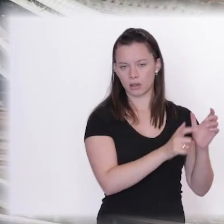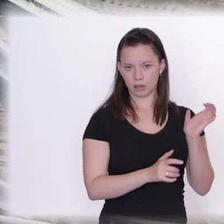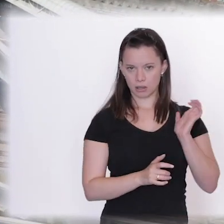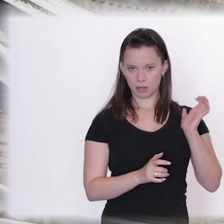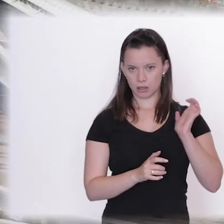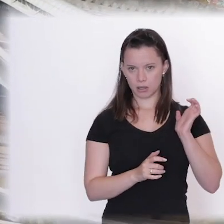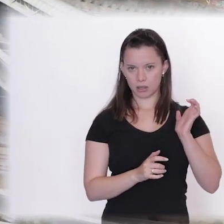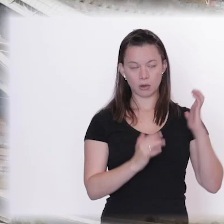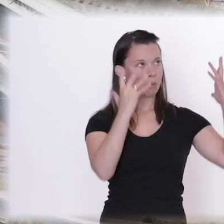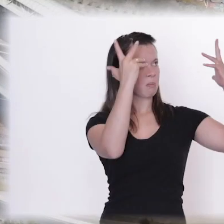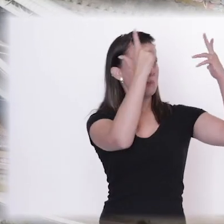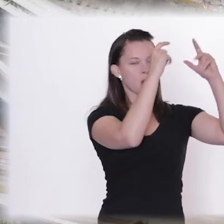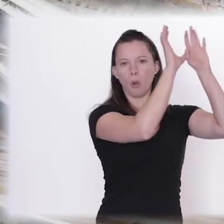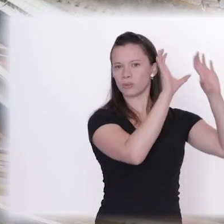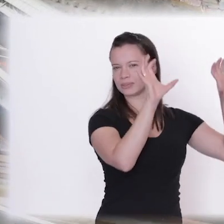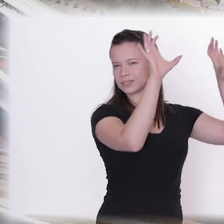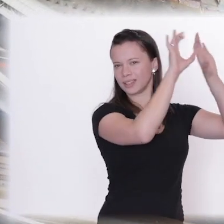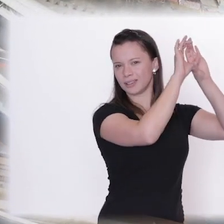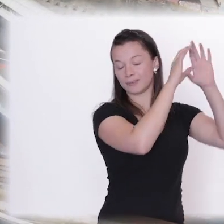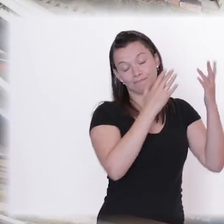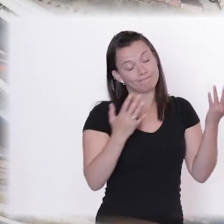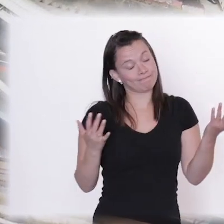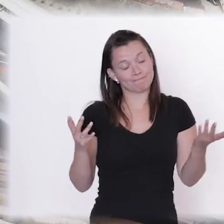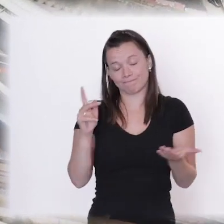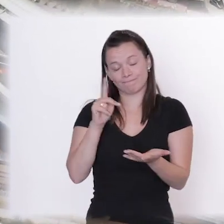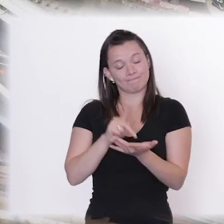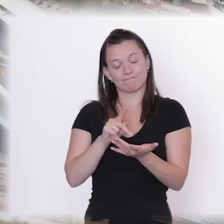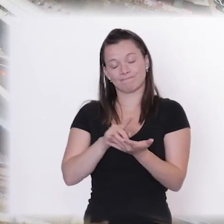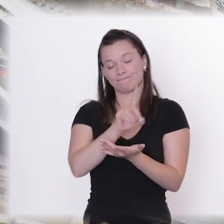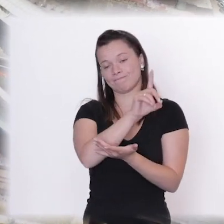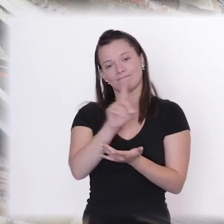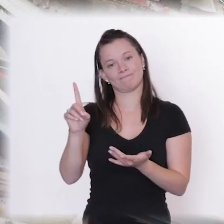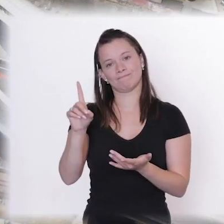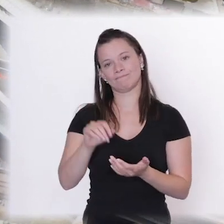sabemos que isso não é a realidade da cidade.